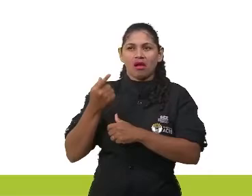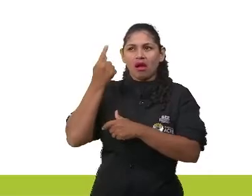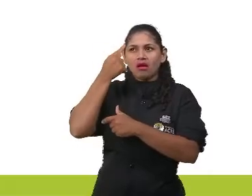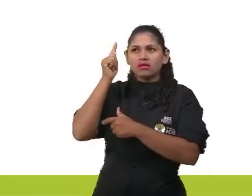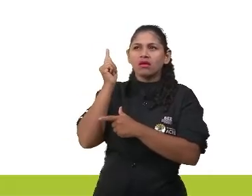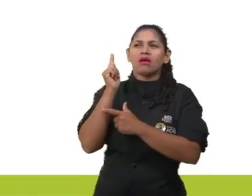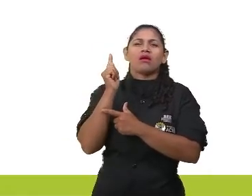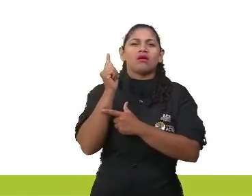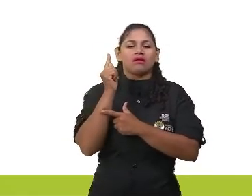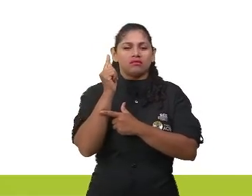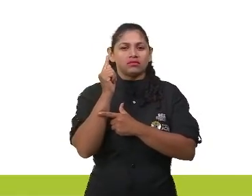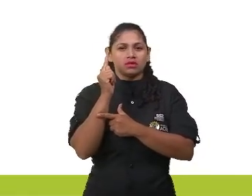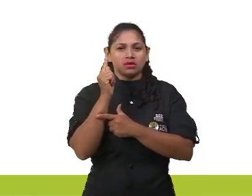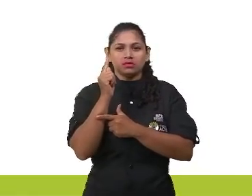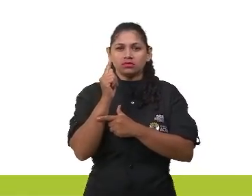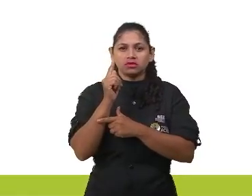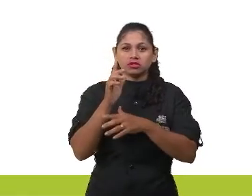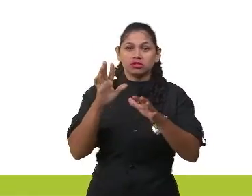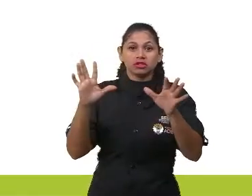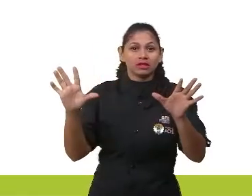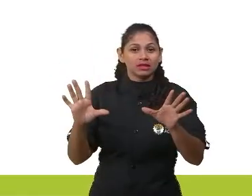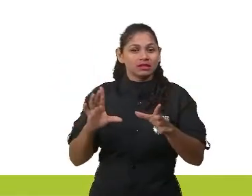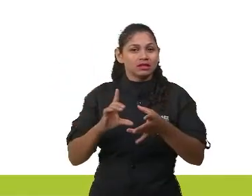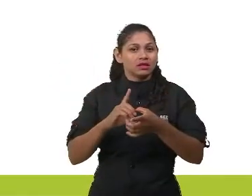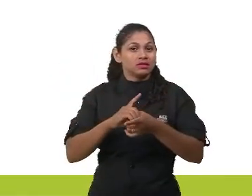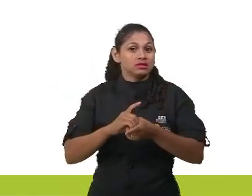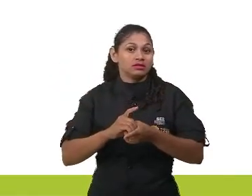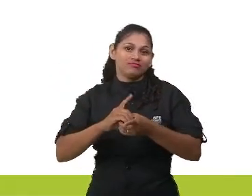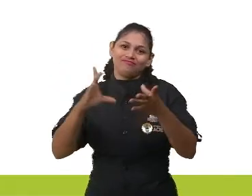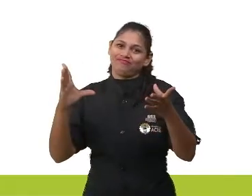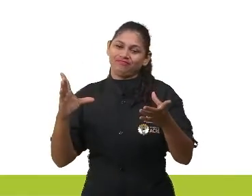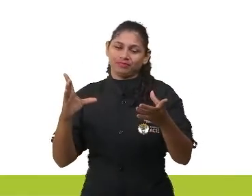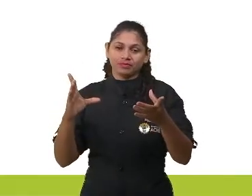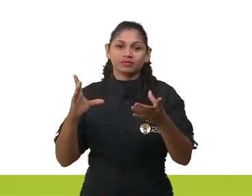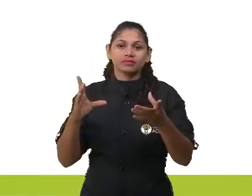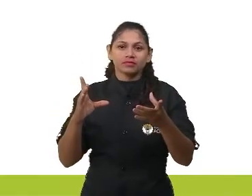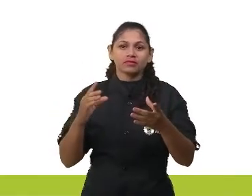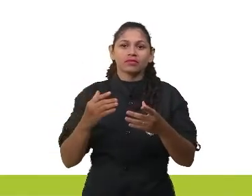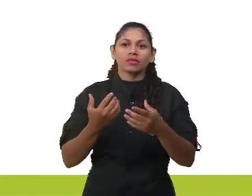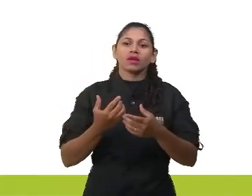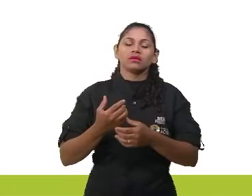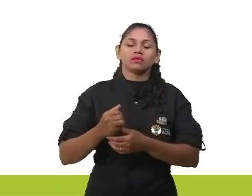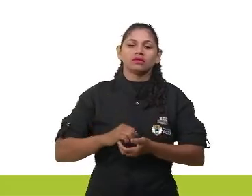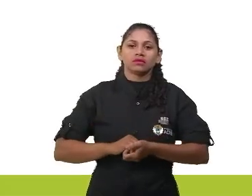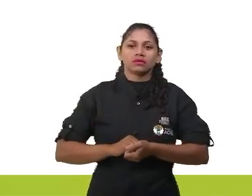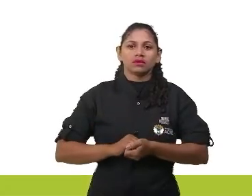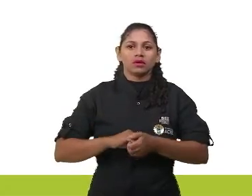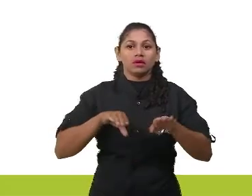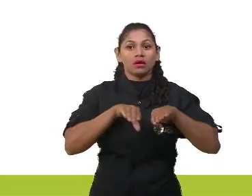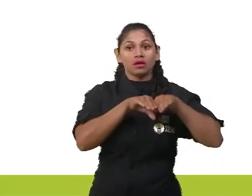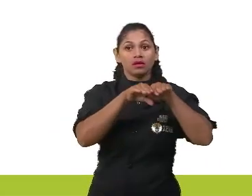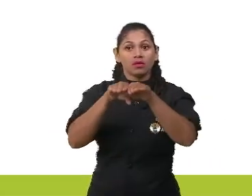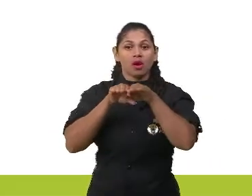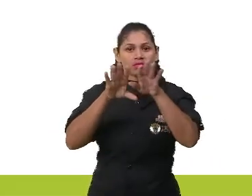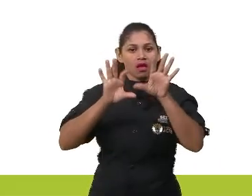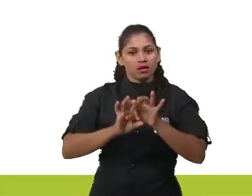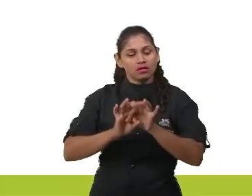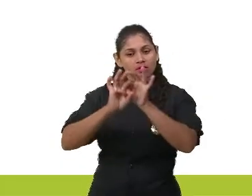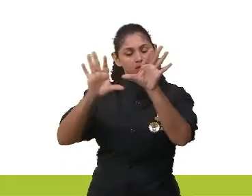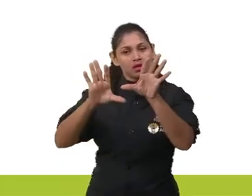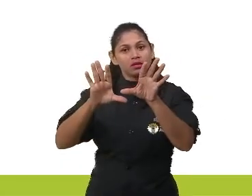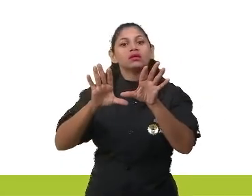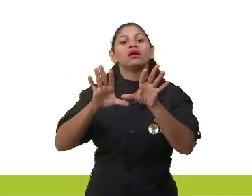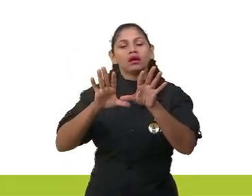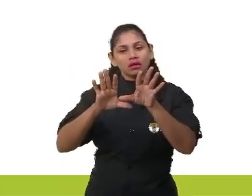Francesa surge fortemente influenciada e, como eu já falei, o próprio lema da Revolução Francesa, que foi liberdade, igualdade e fraternidade, foram baseados nos